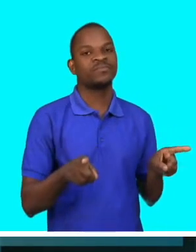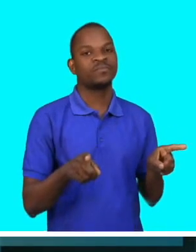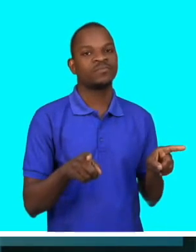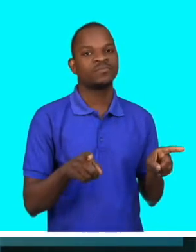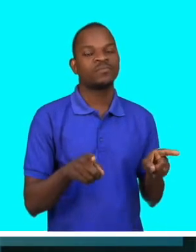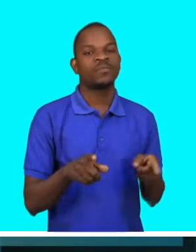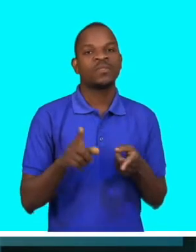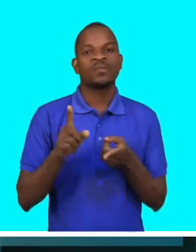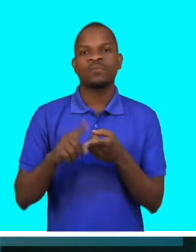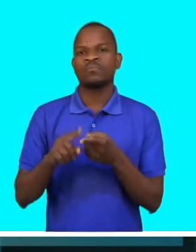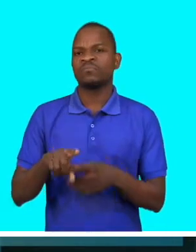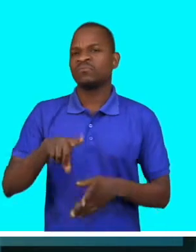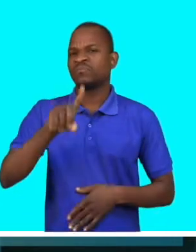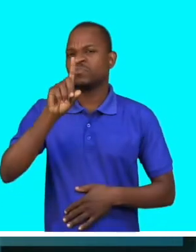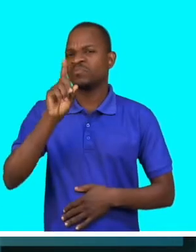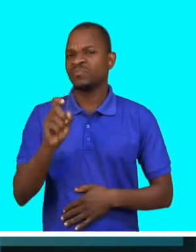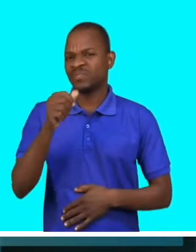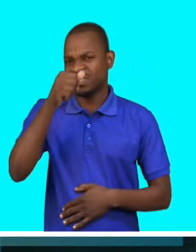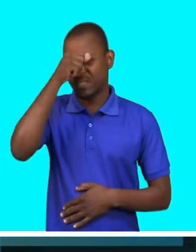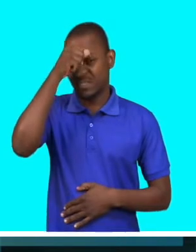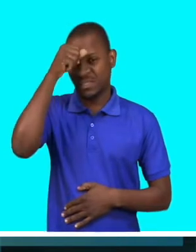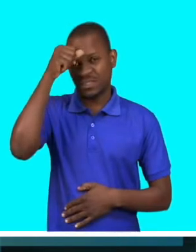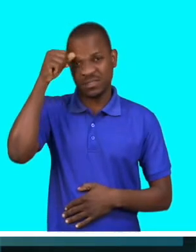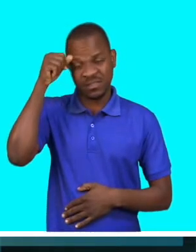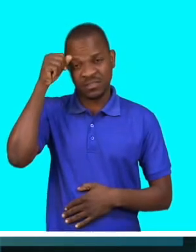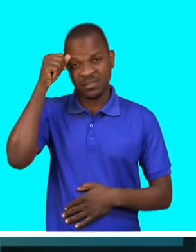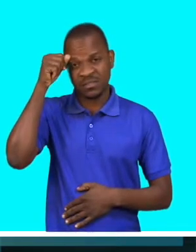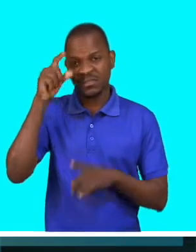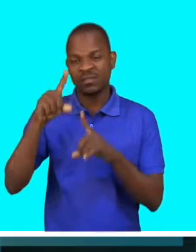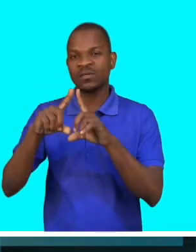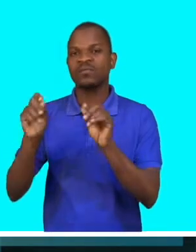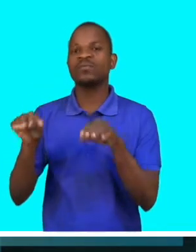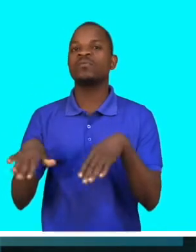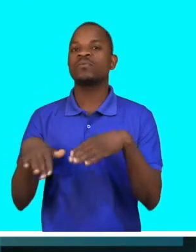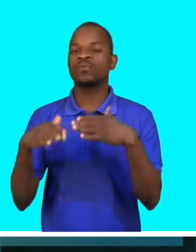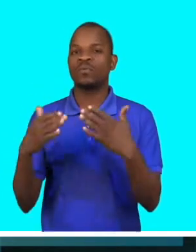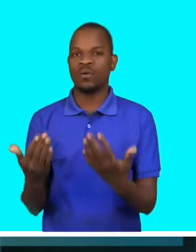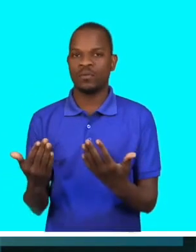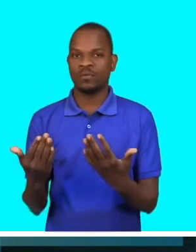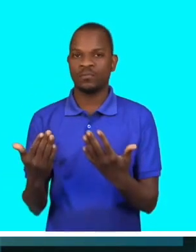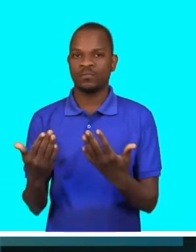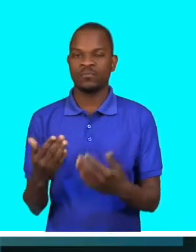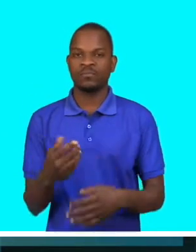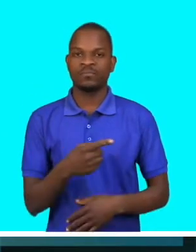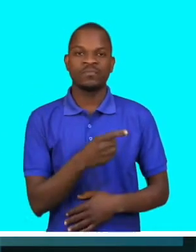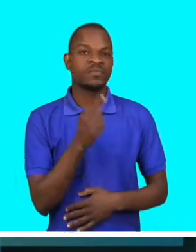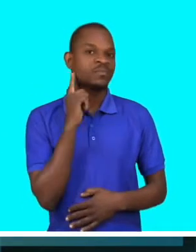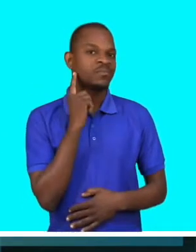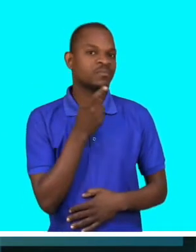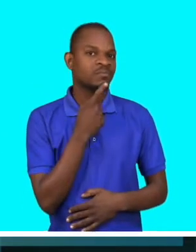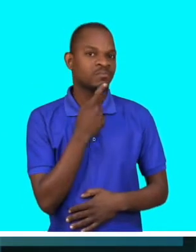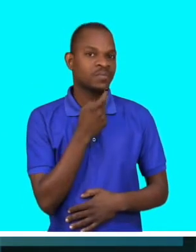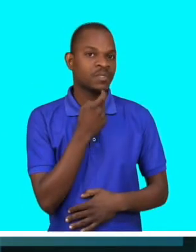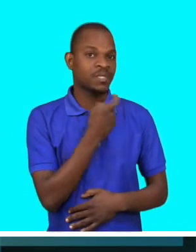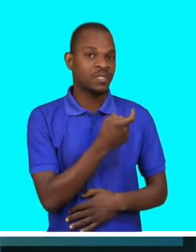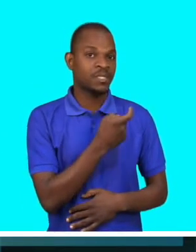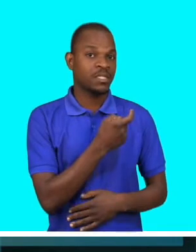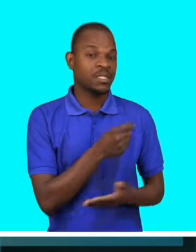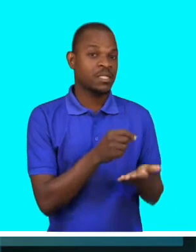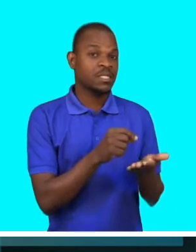o mais difícil, qual é o mais difícil em desenhar? que a